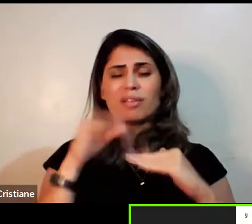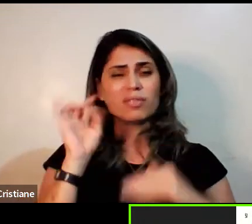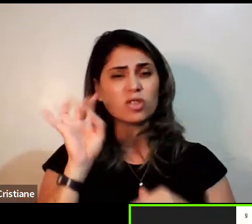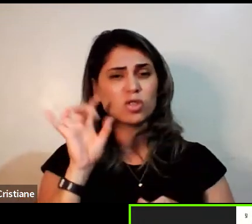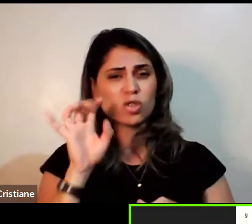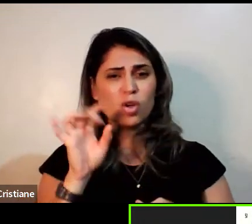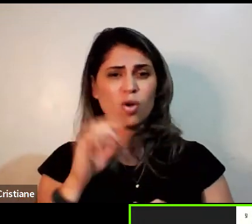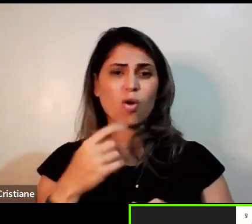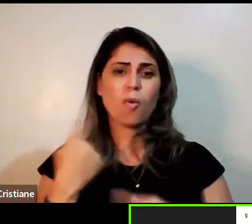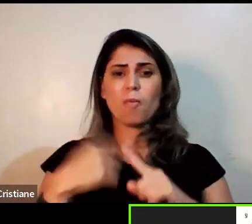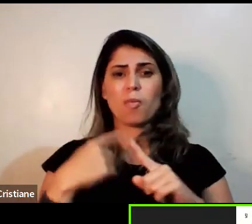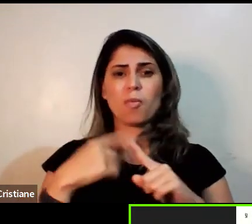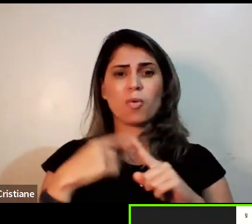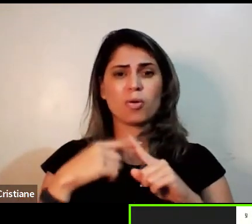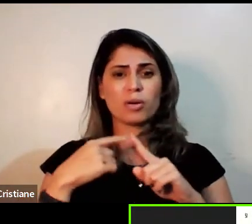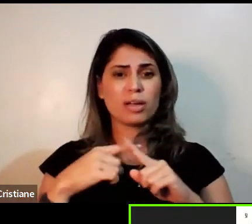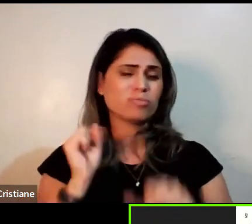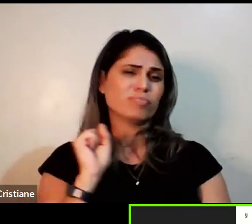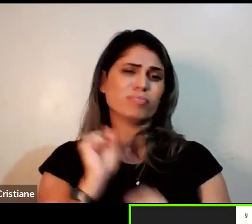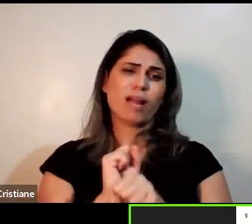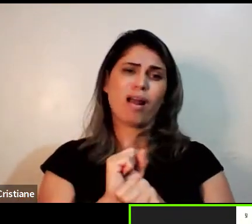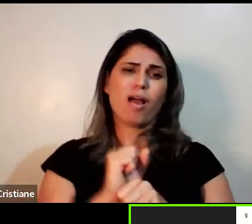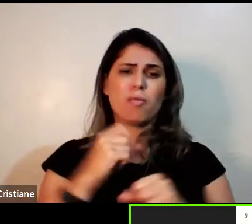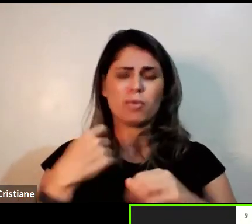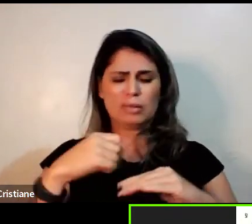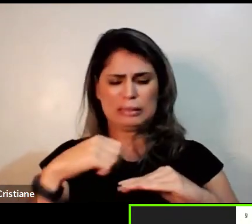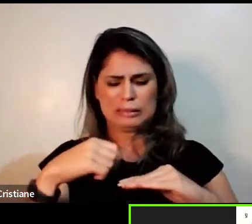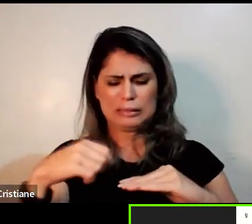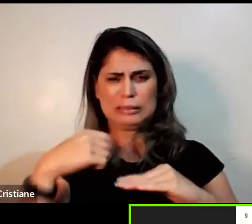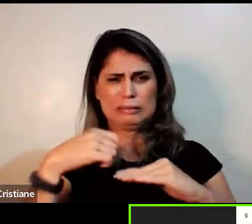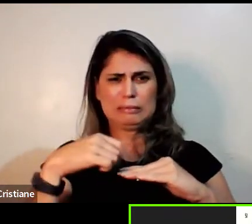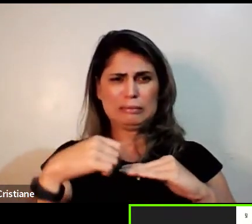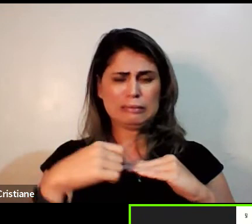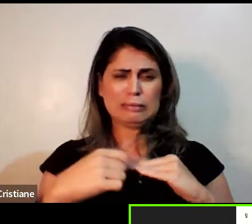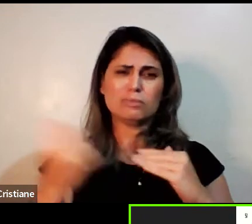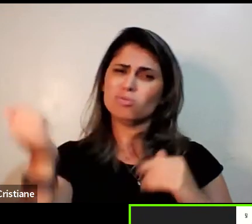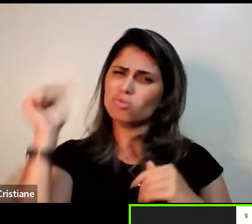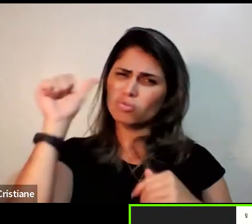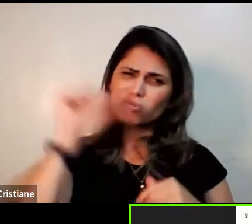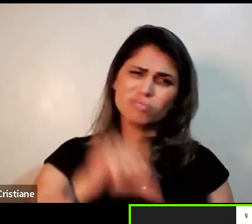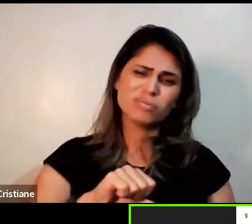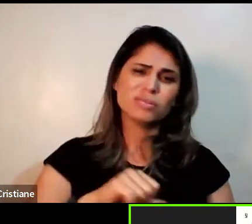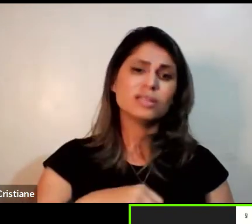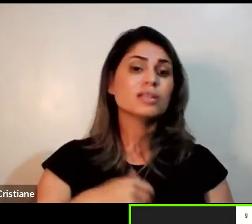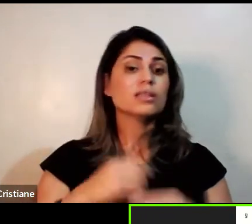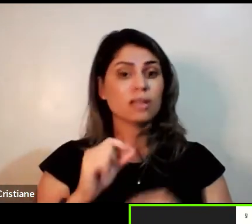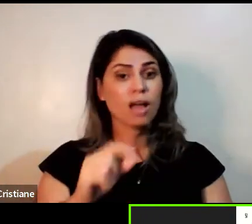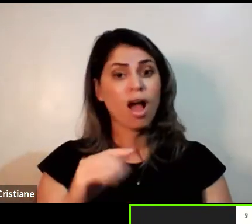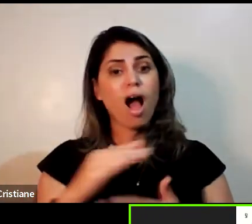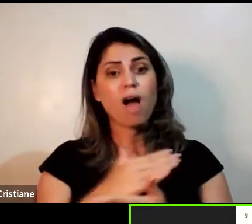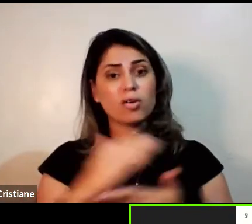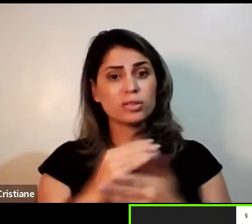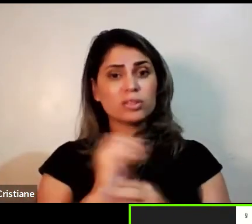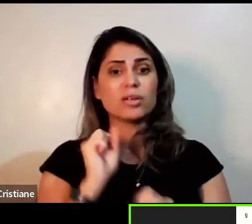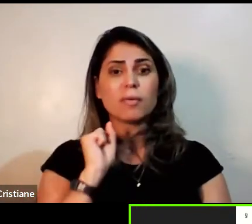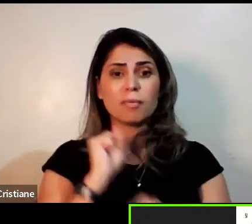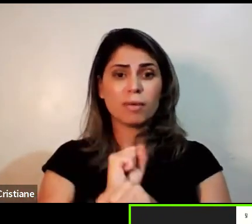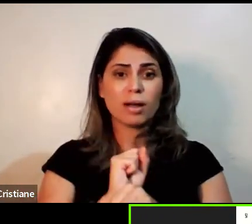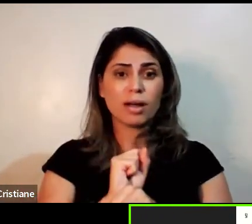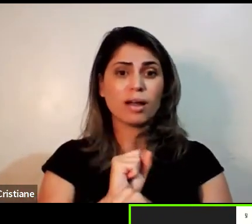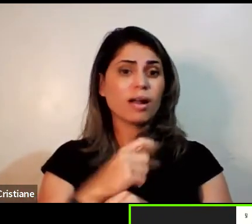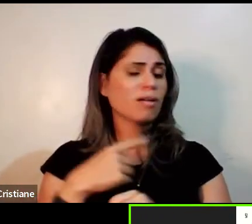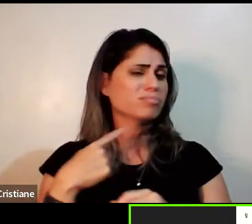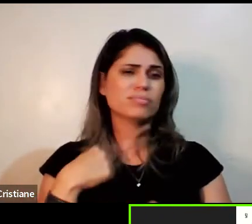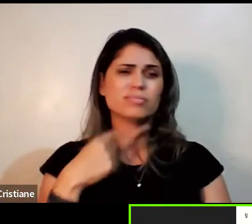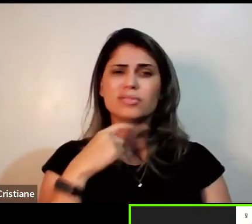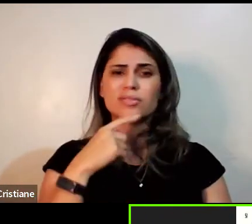muito difícil. Perdi a coordenação motora da mão, porque o braço tremia demais por falta de força. Algumas vezes tive que interromper durante o atendimento. Hoje eu consigo